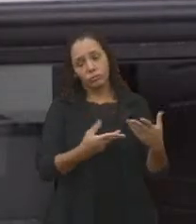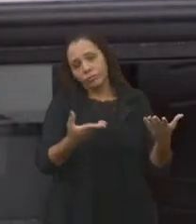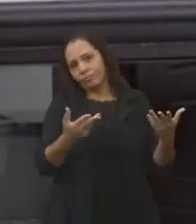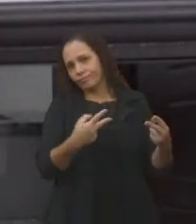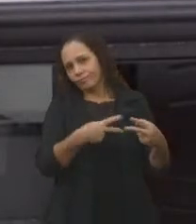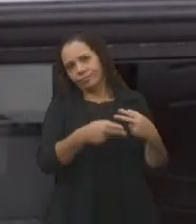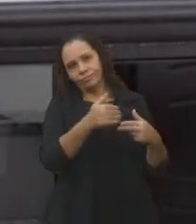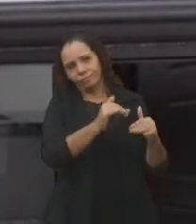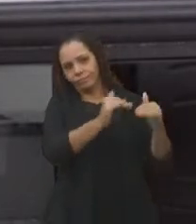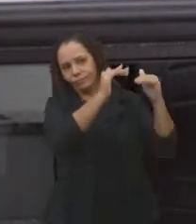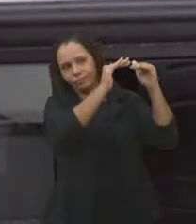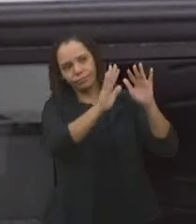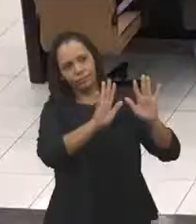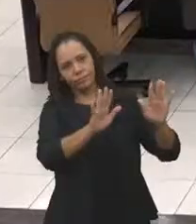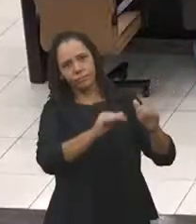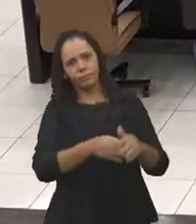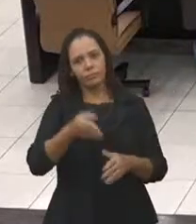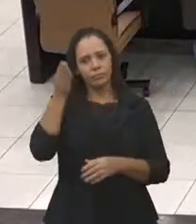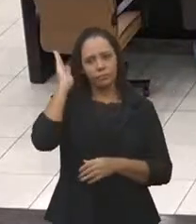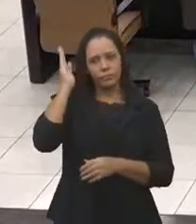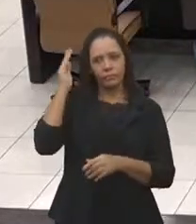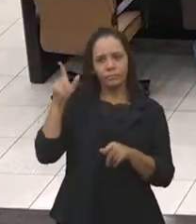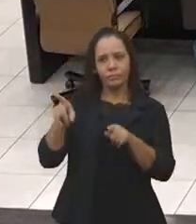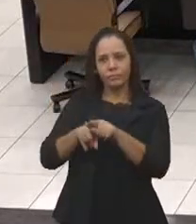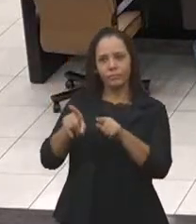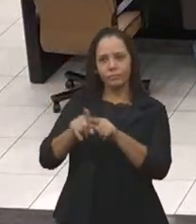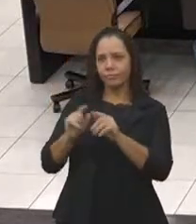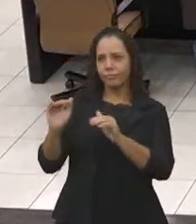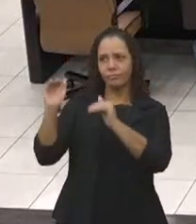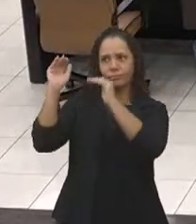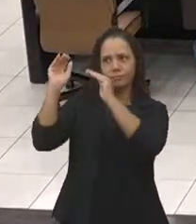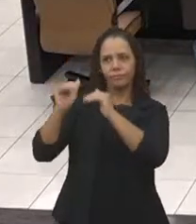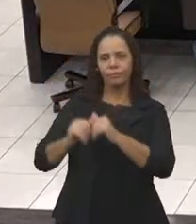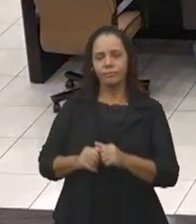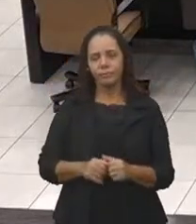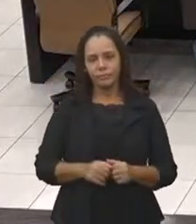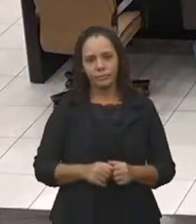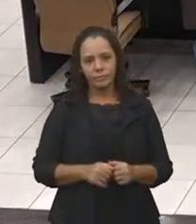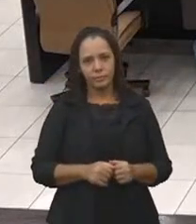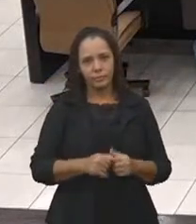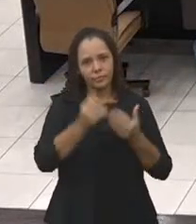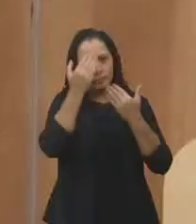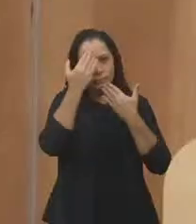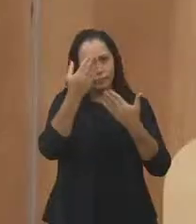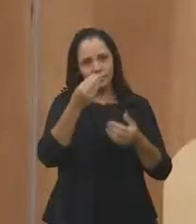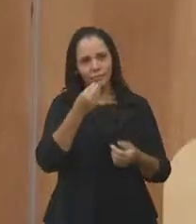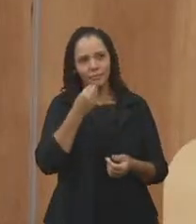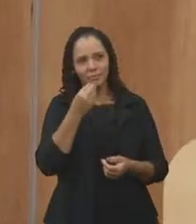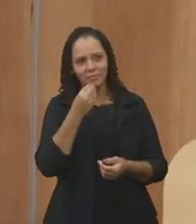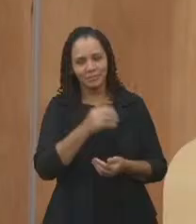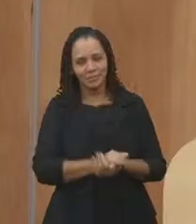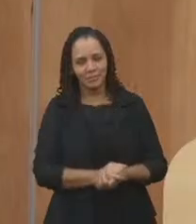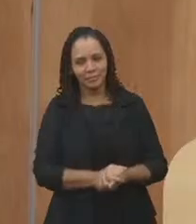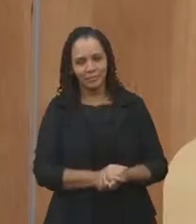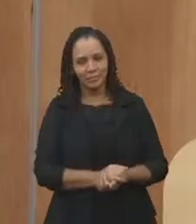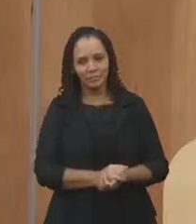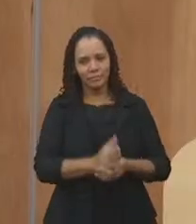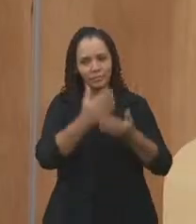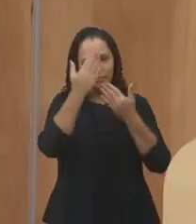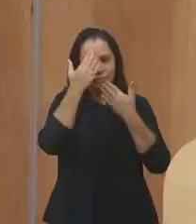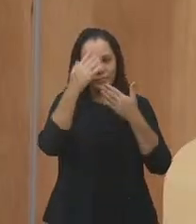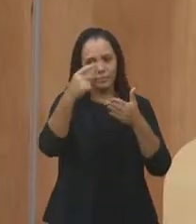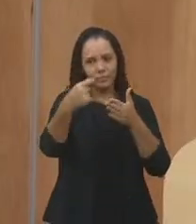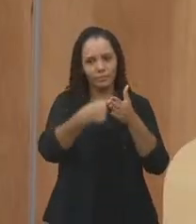outro nível. Taubaté também. Obrigado, viu? Obrigado, presidente, pela oportunidade. Agradeço a pergunta, José Almeida. Não é uma